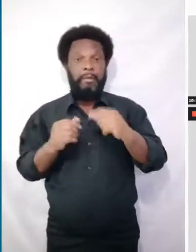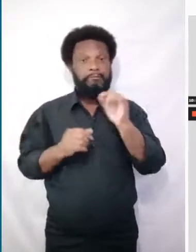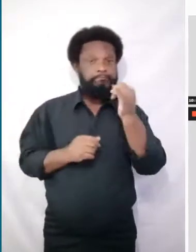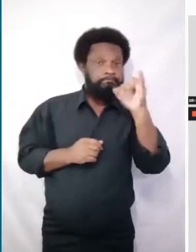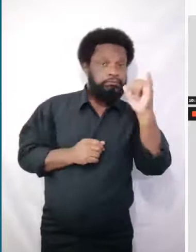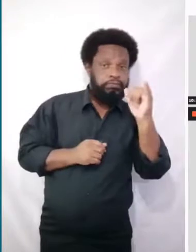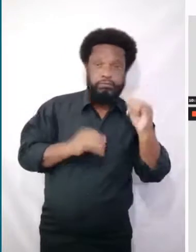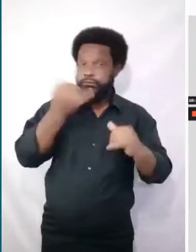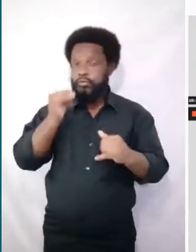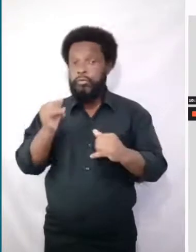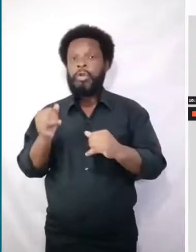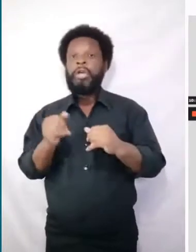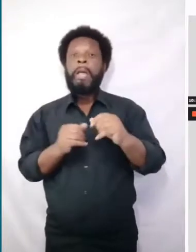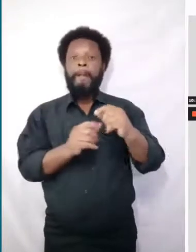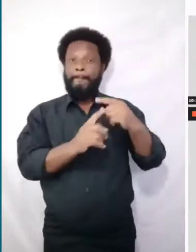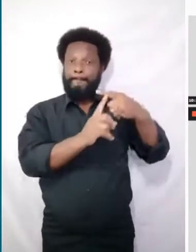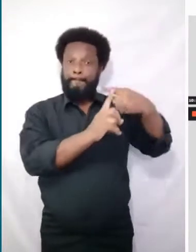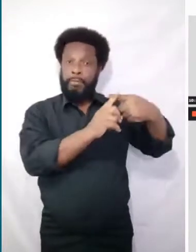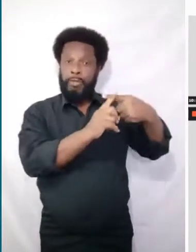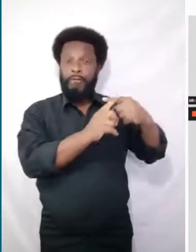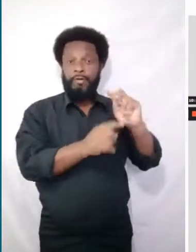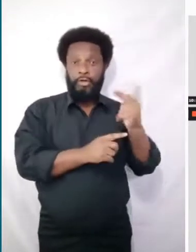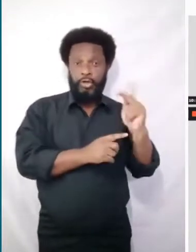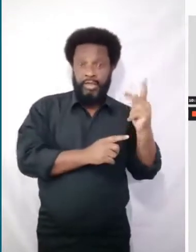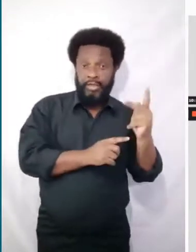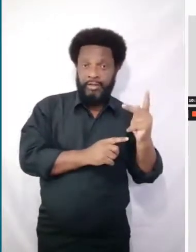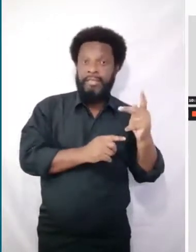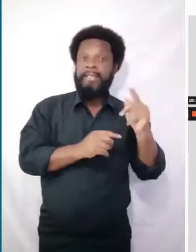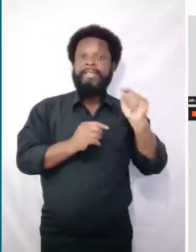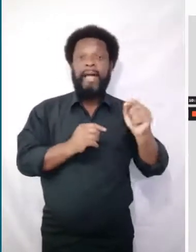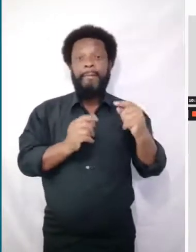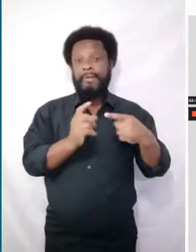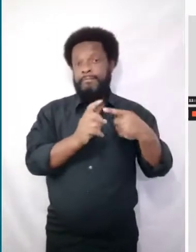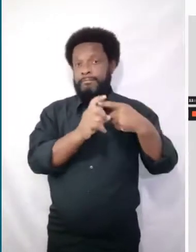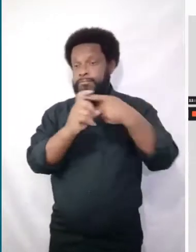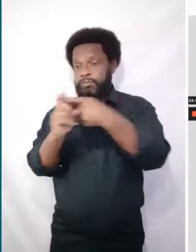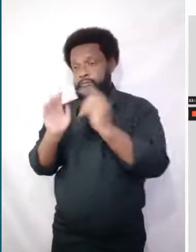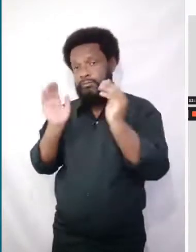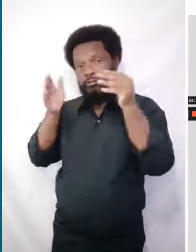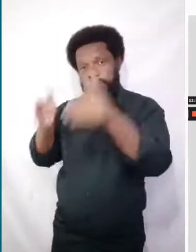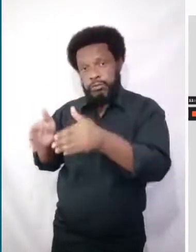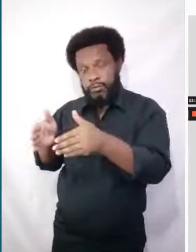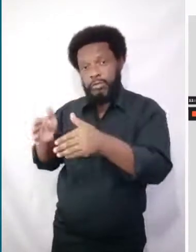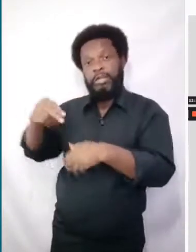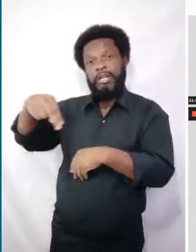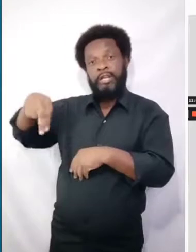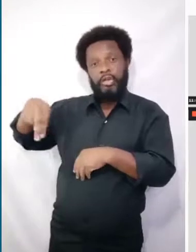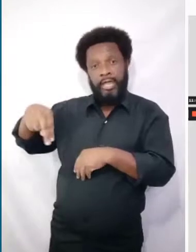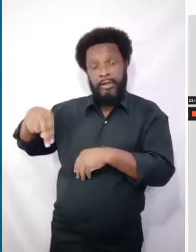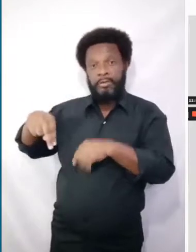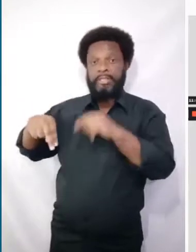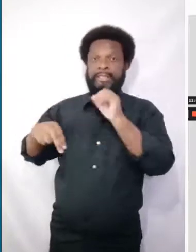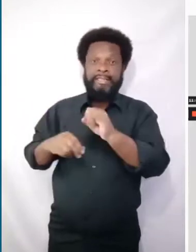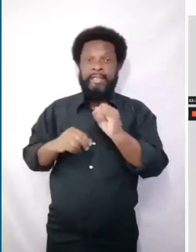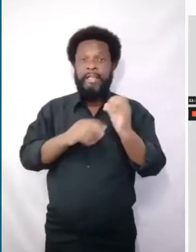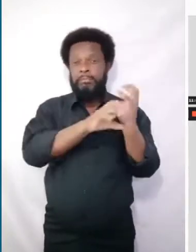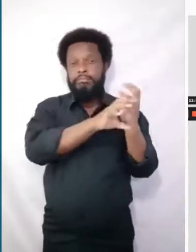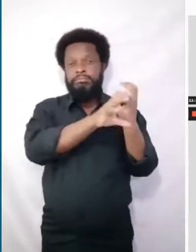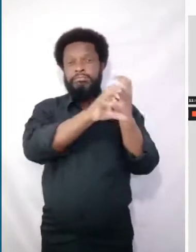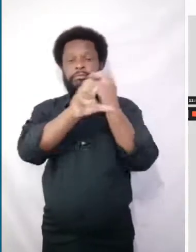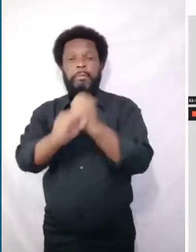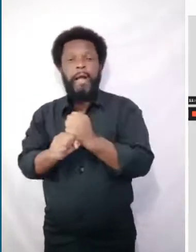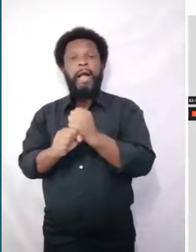ligação, carga parcial negativa no nitrogênio, carga parcial positiva no hidrogênio. A gente vai ter o vetor momento de polo de cada ligação apontando para